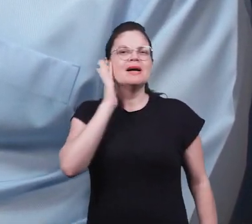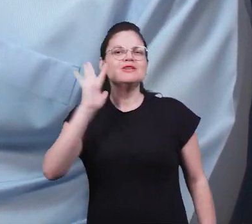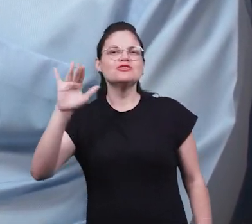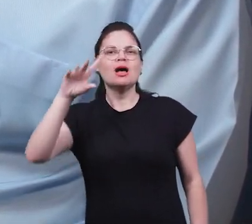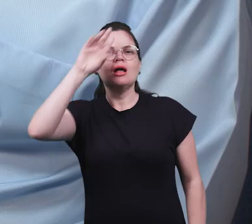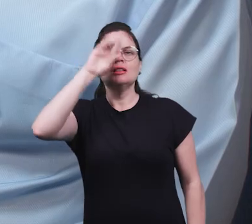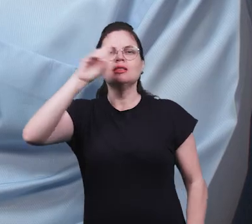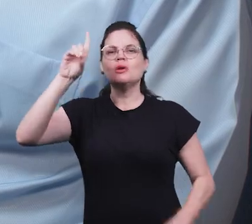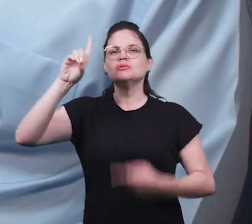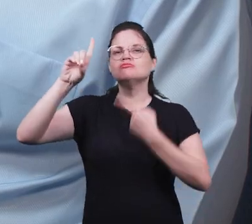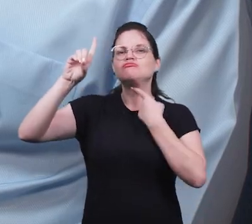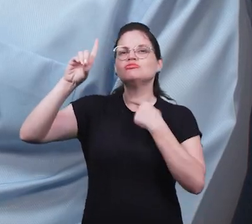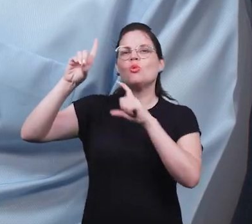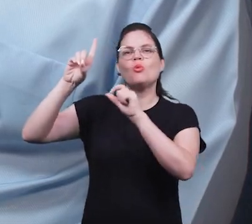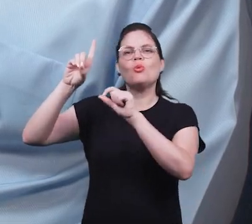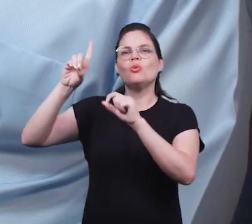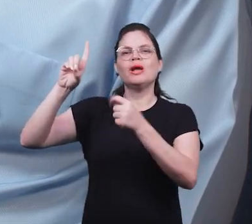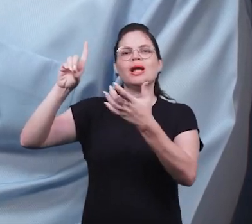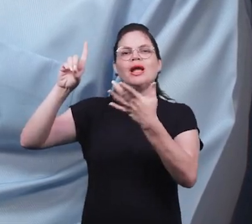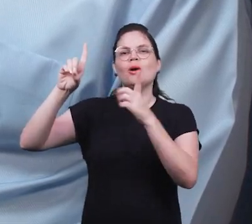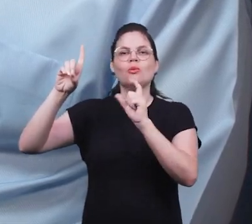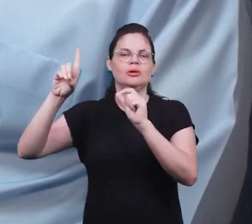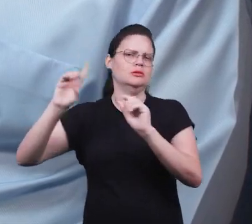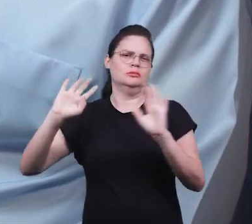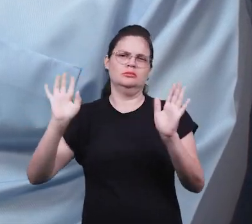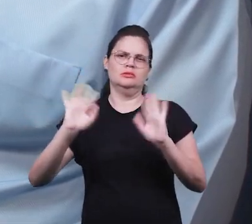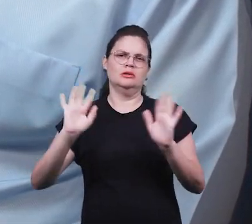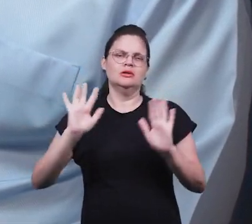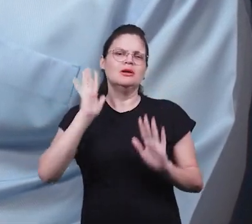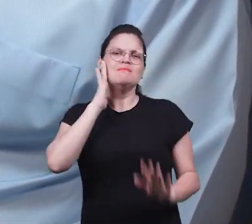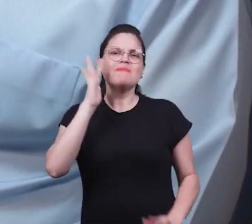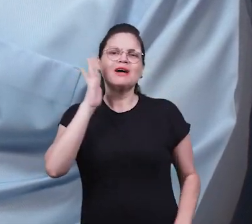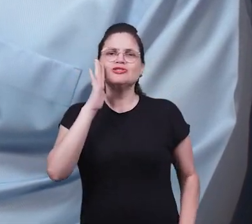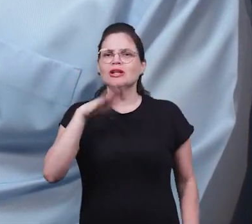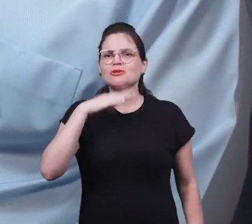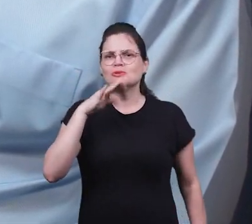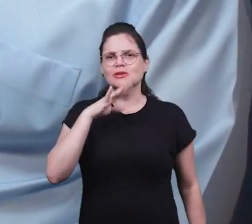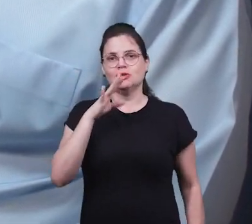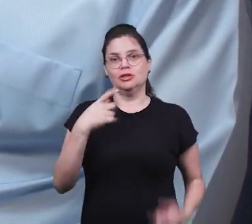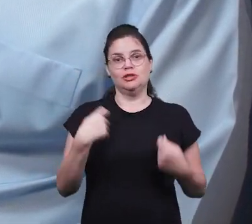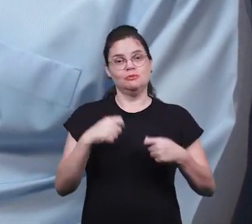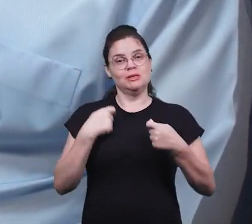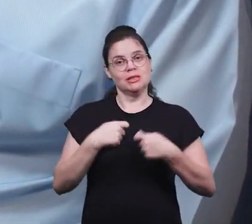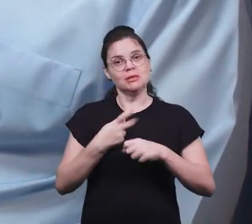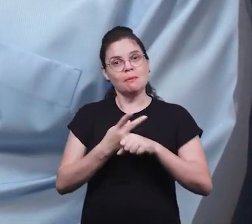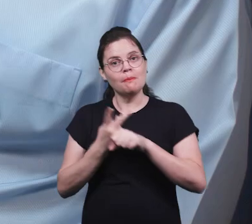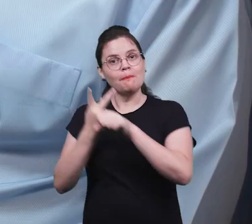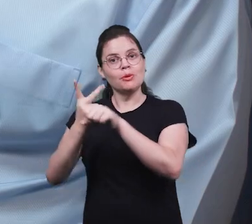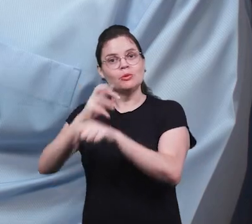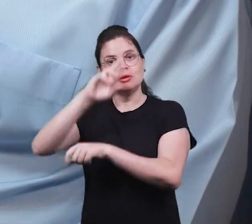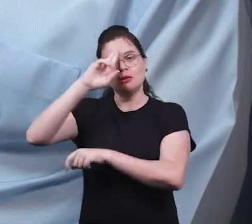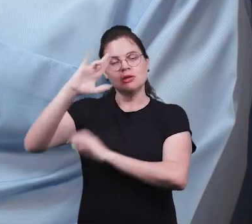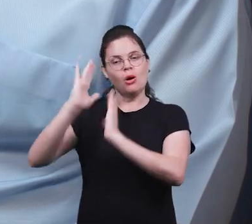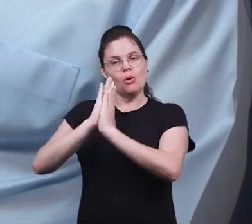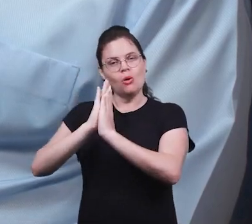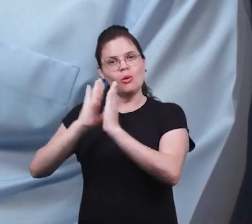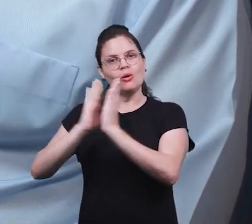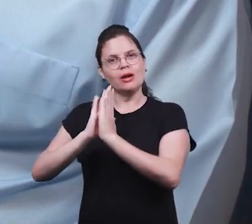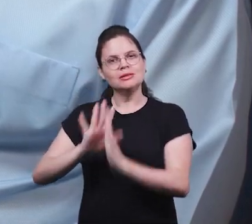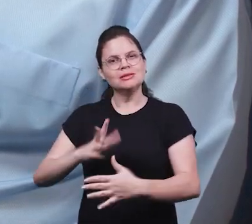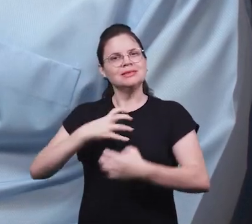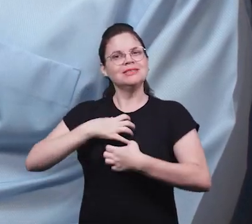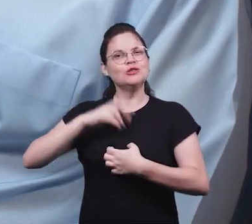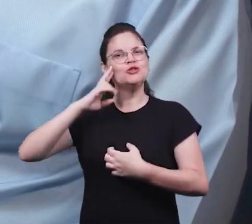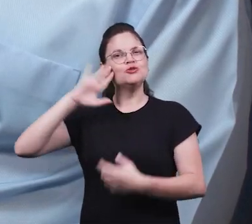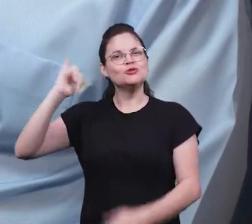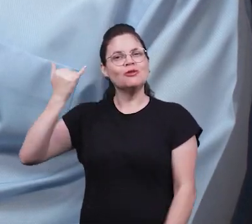e ouvirmos a voz de Deus. O que tem de maravilhoso é que Noé ouvia a voz de Deus. Maravilha. E a salvação está nisso. Deus,